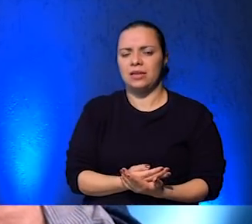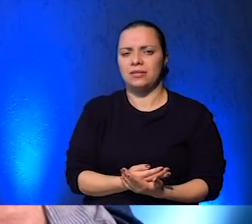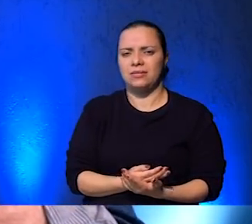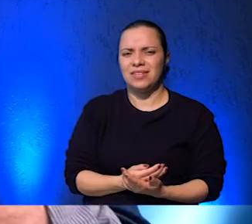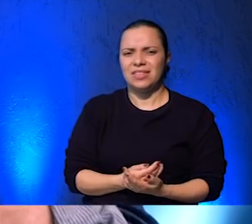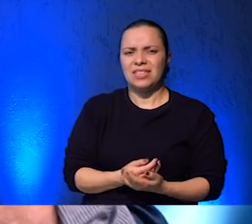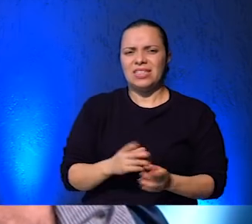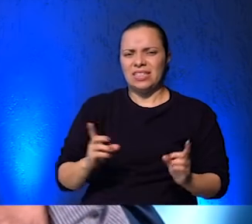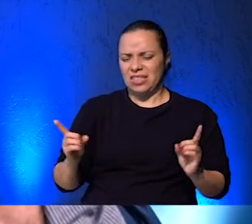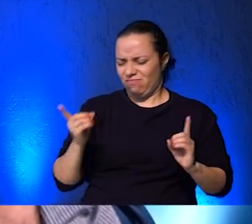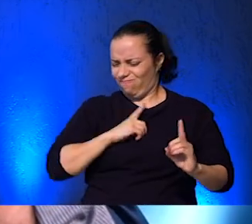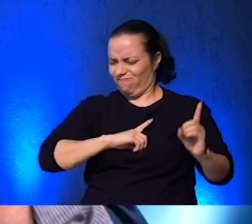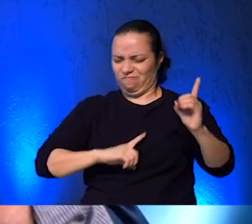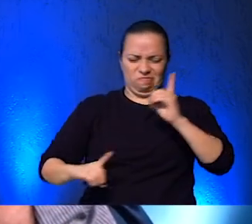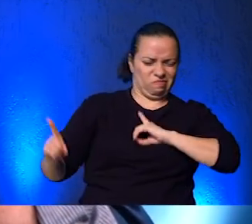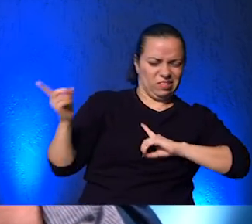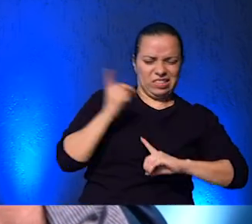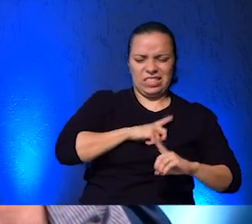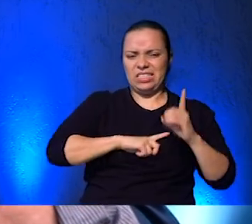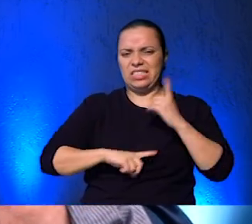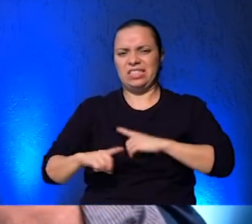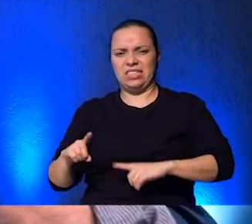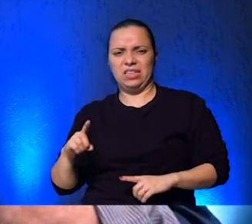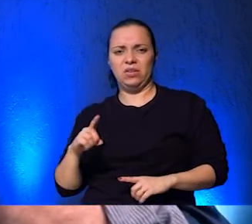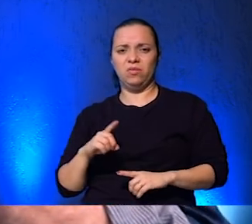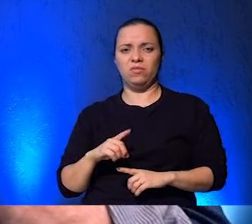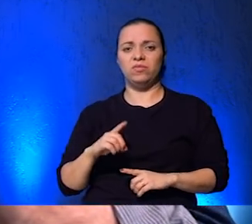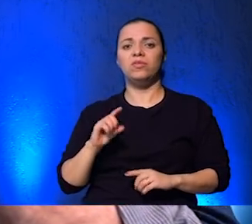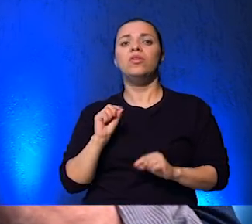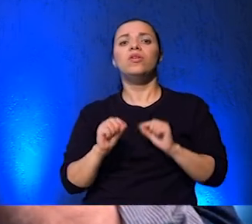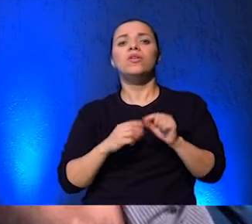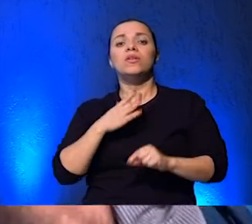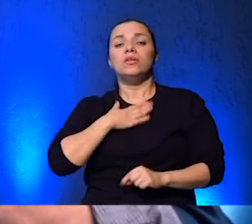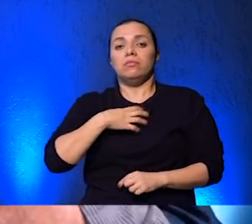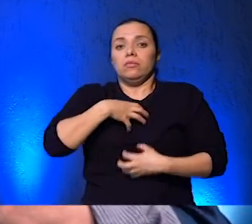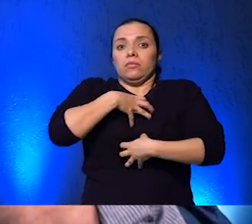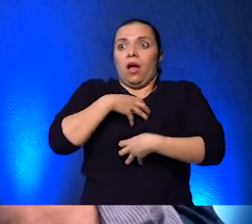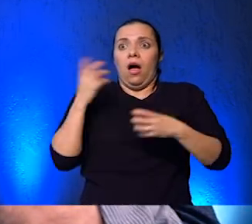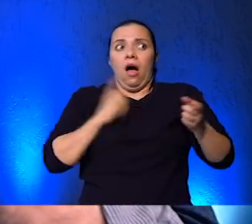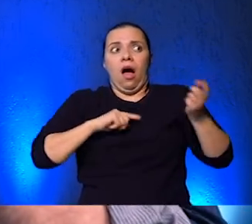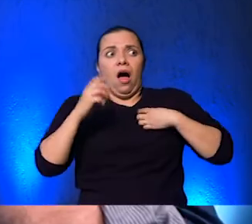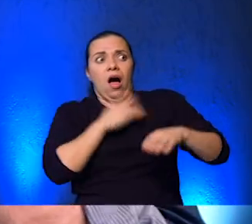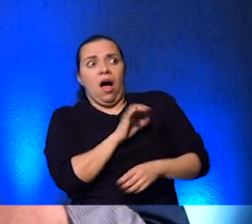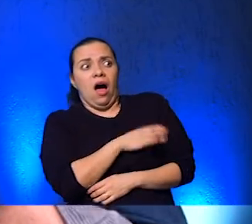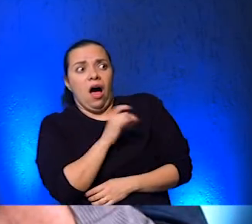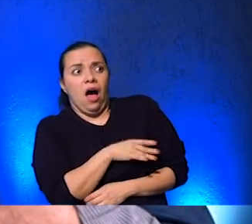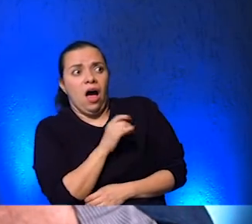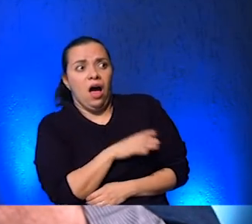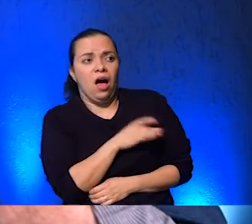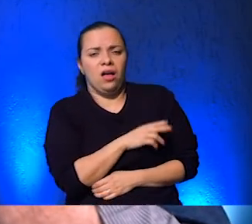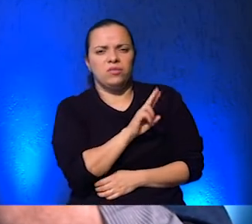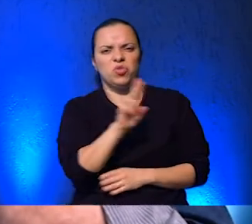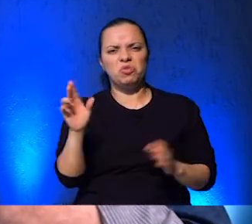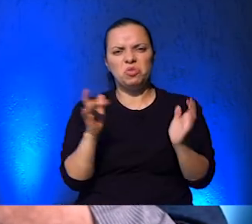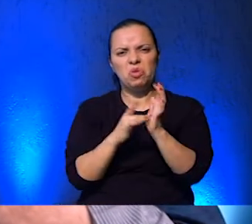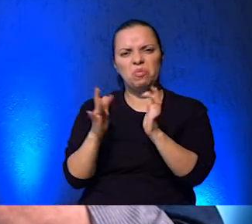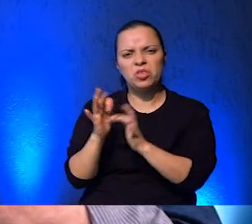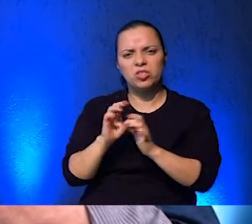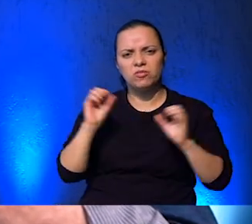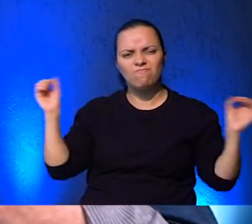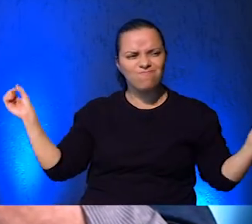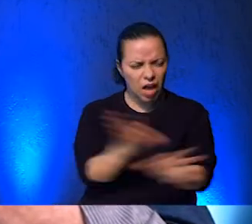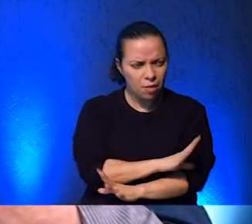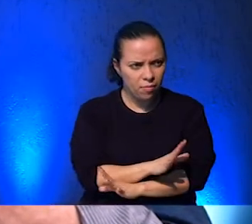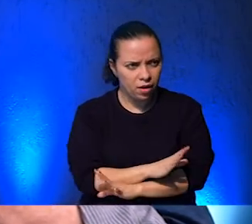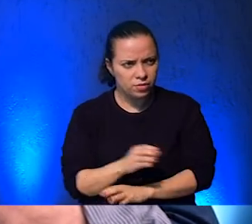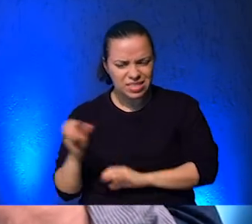pânico eu te repreendo em nome de jesus em nome de jesus e não